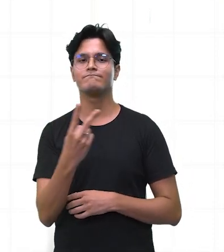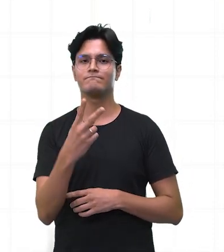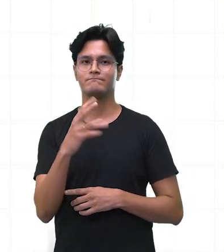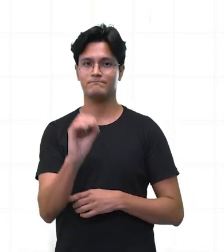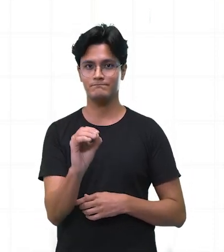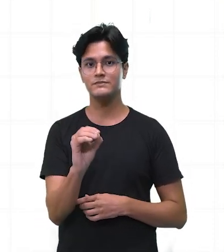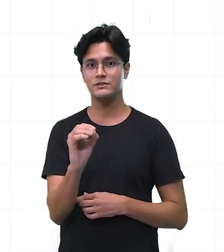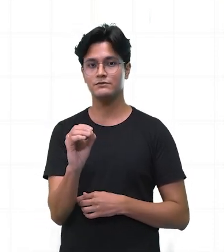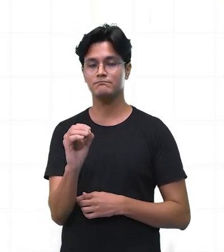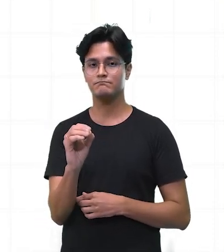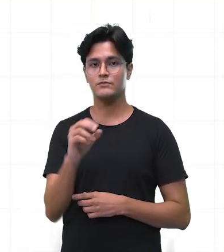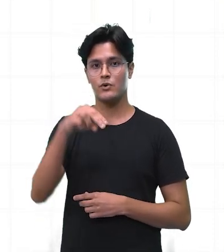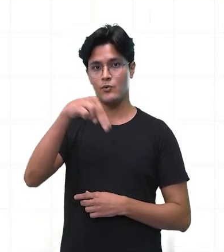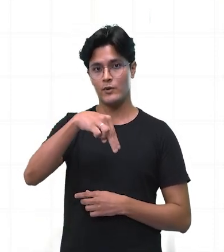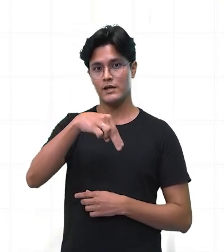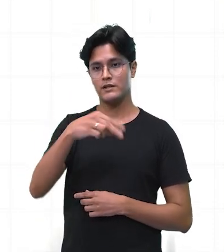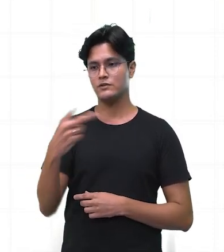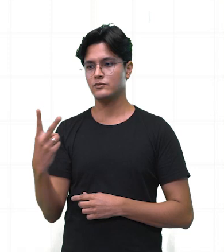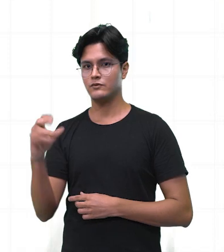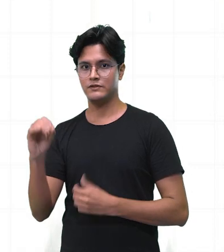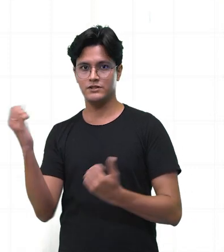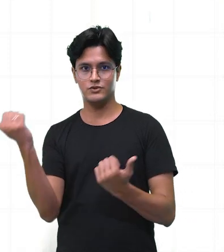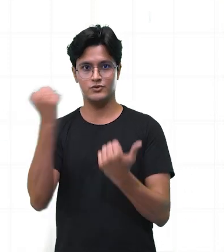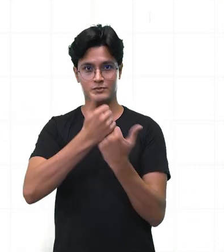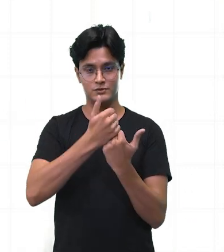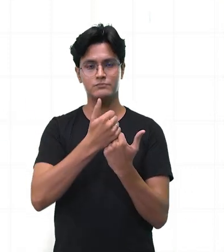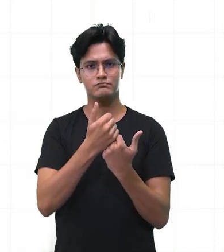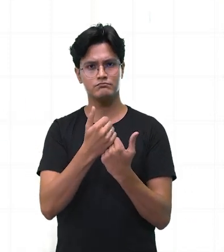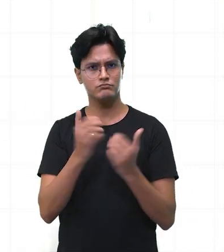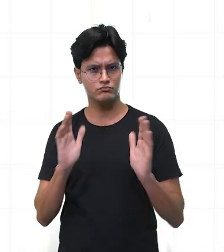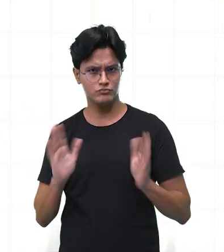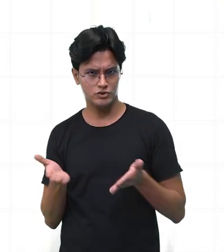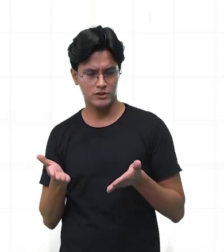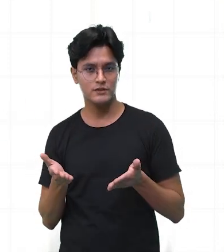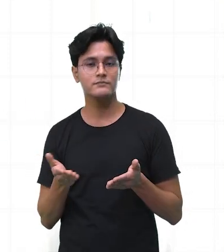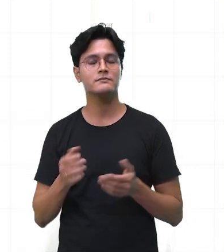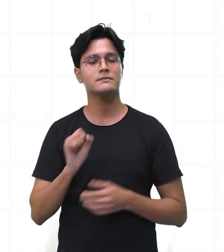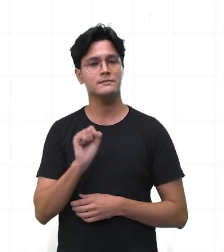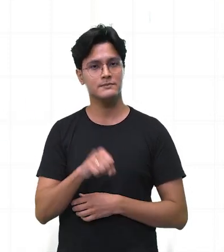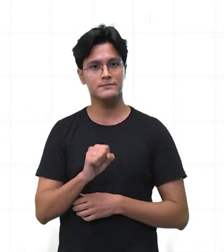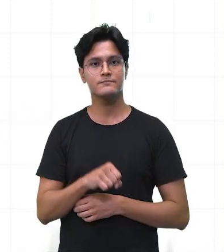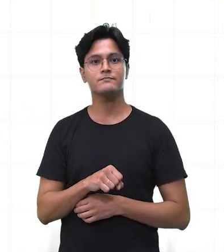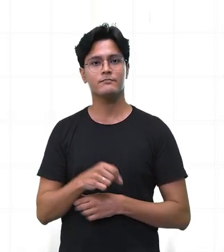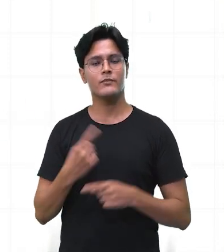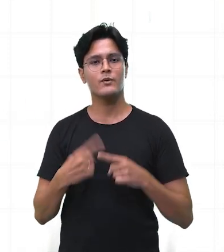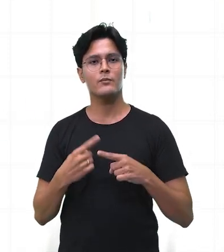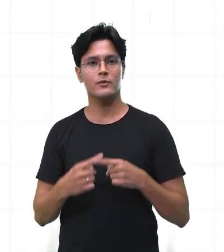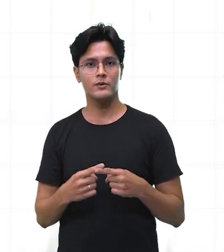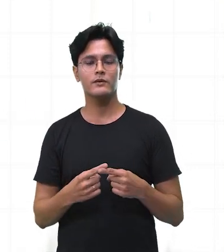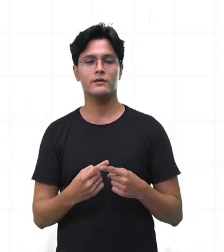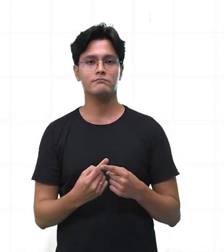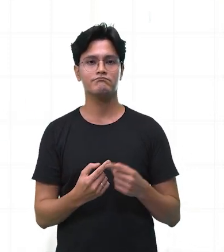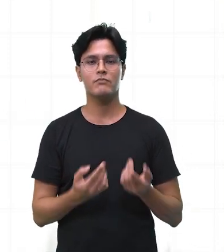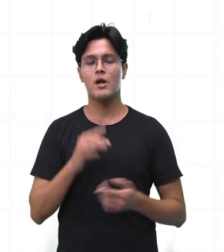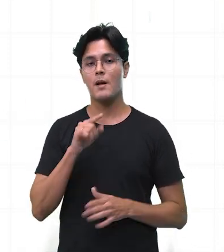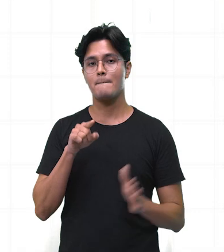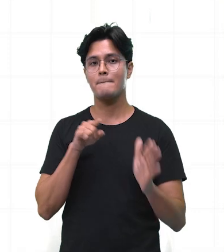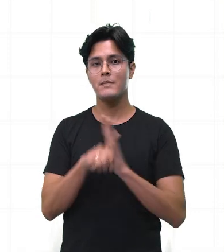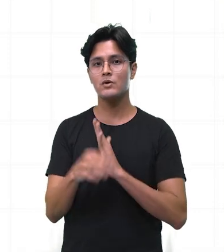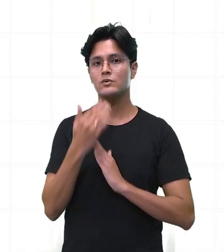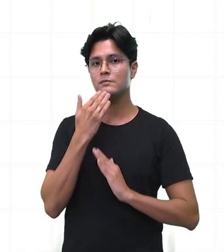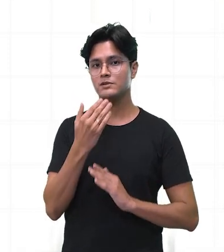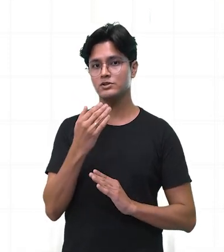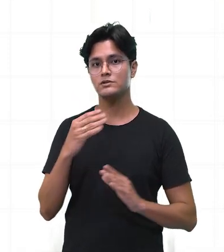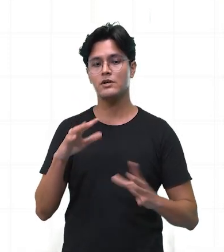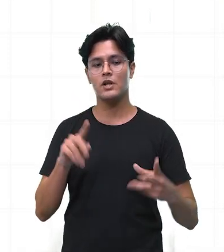tá certo? E aí a gente vai encontrar o resultado. Já, professora? Já. Porque aqui ele está pedindo a soma dos